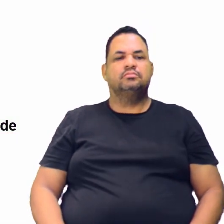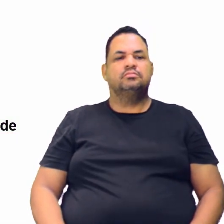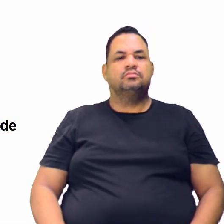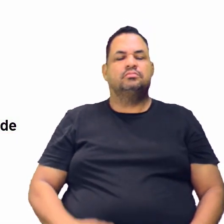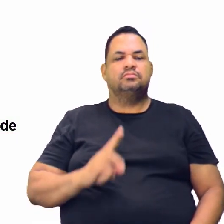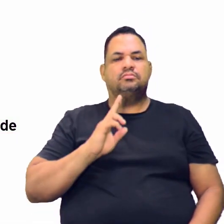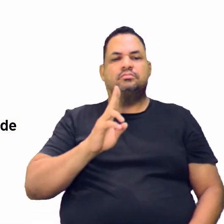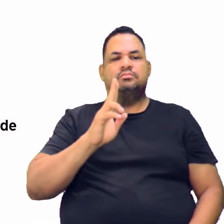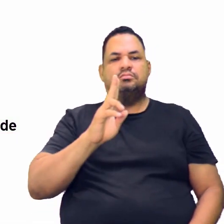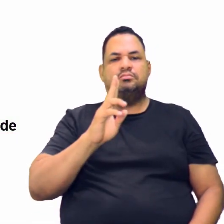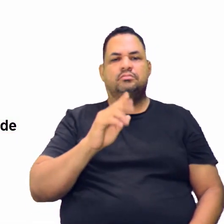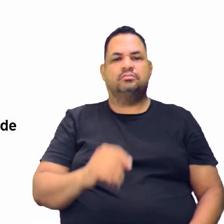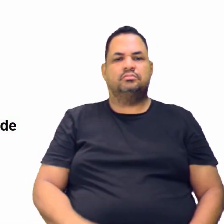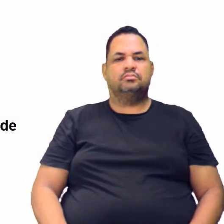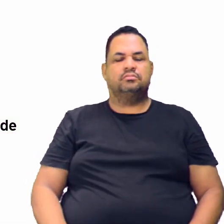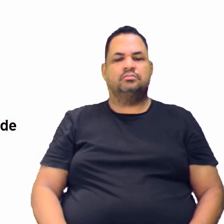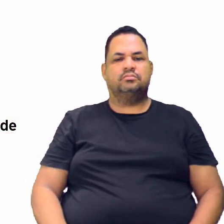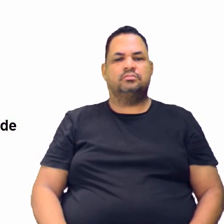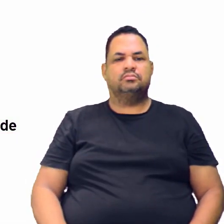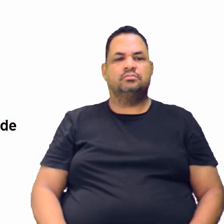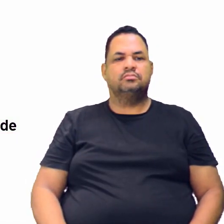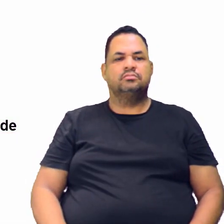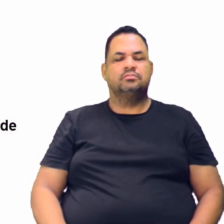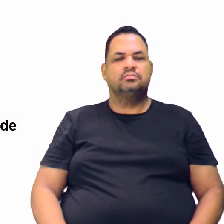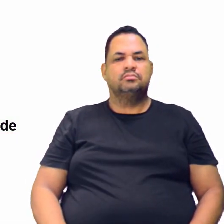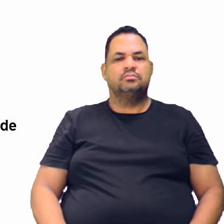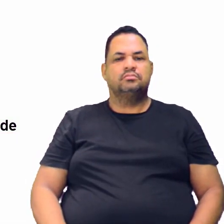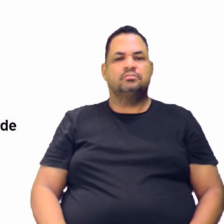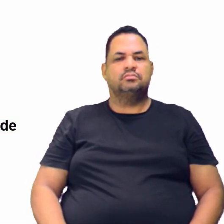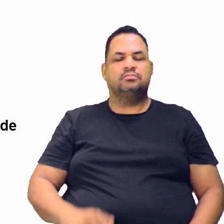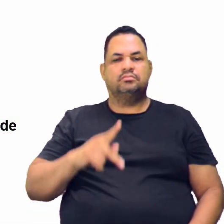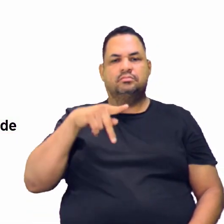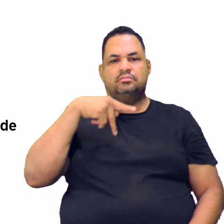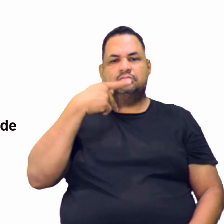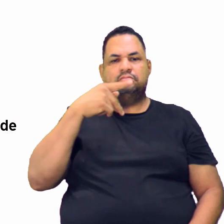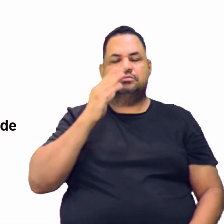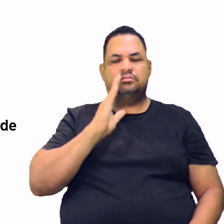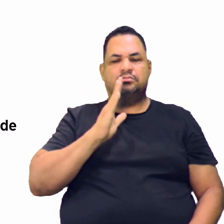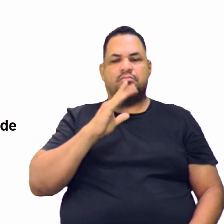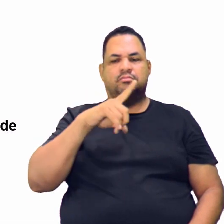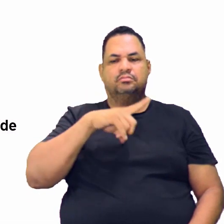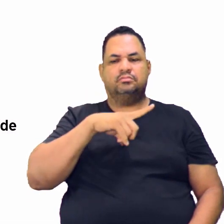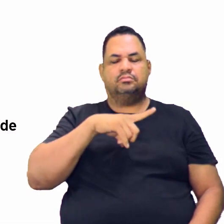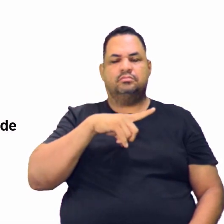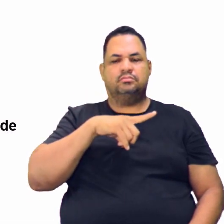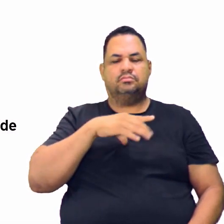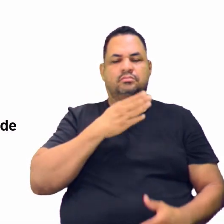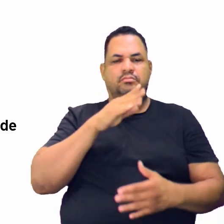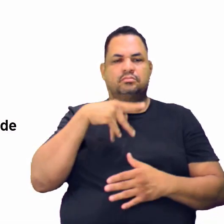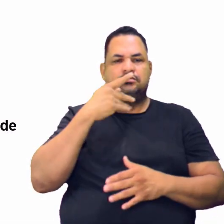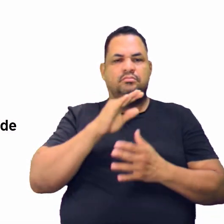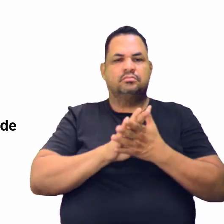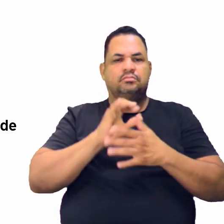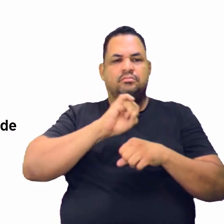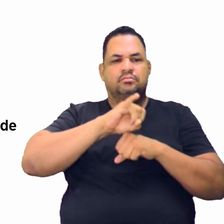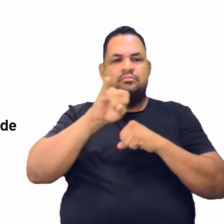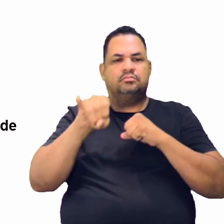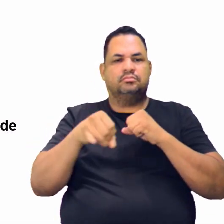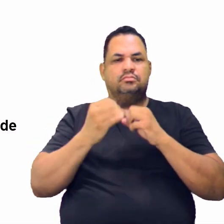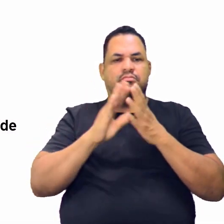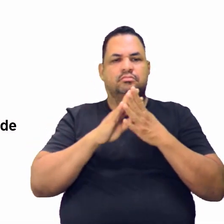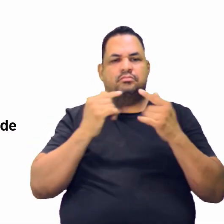dando sequência, tá bom? E que, olha só, falando lá que eu já tinha falado, adjetivo é a palavra que confere